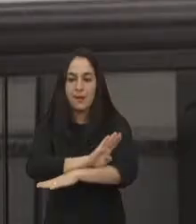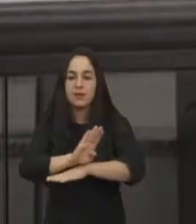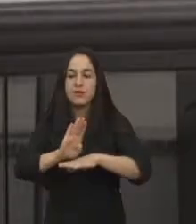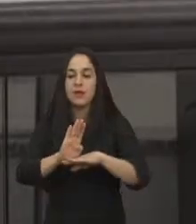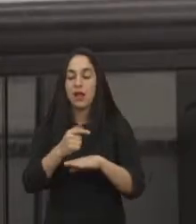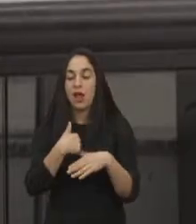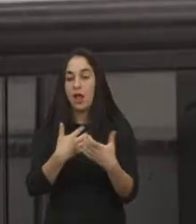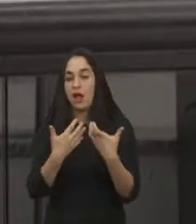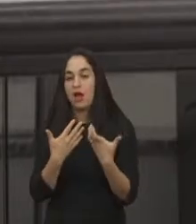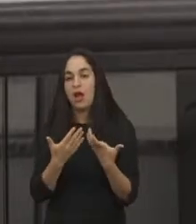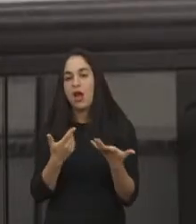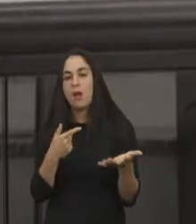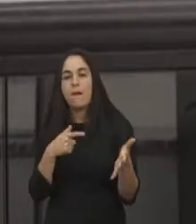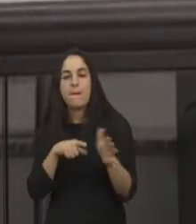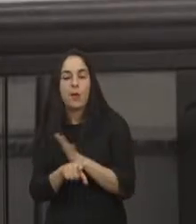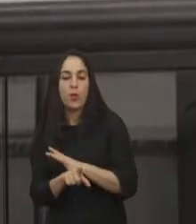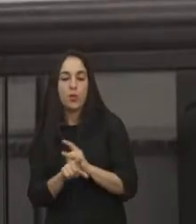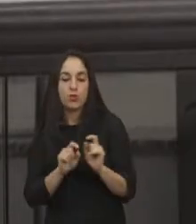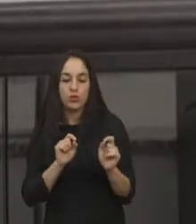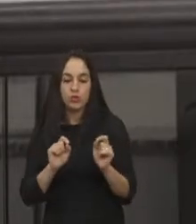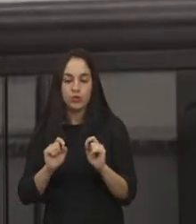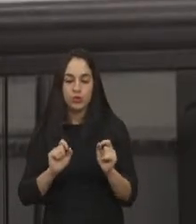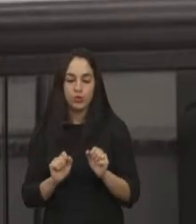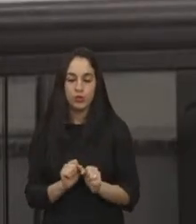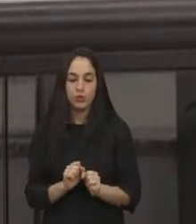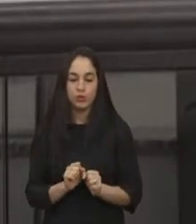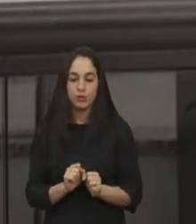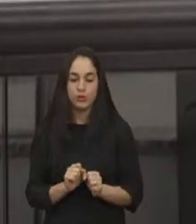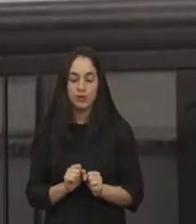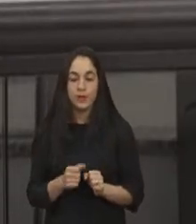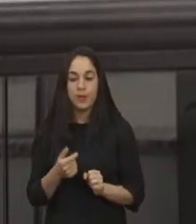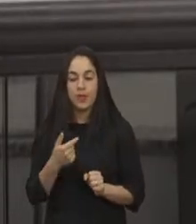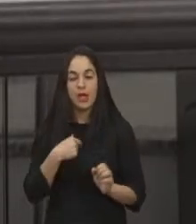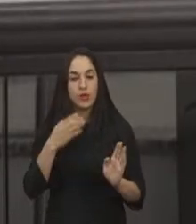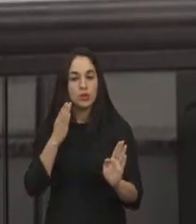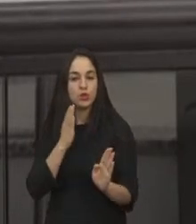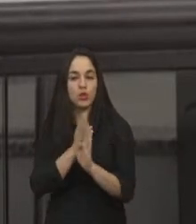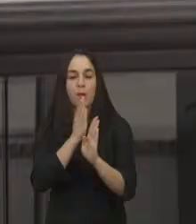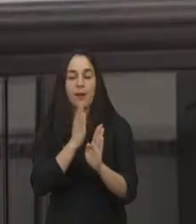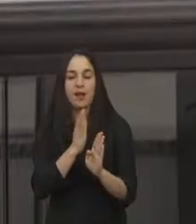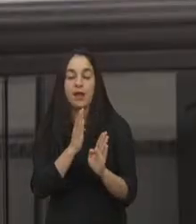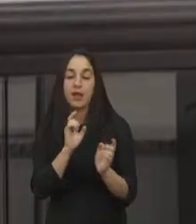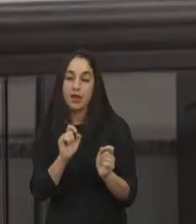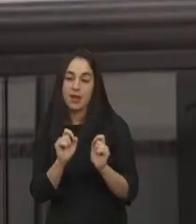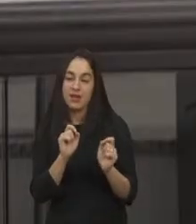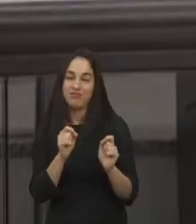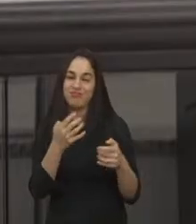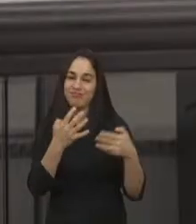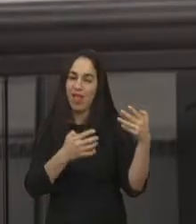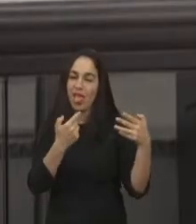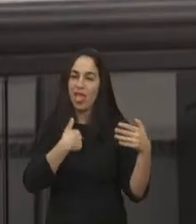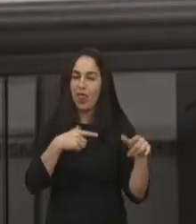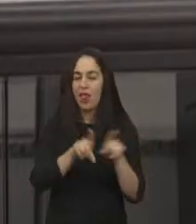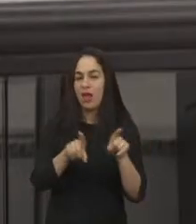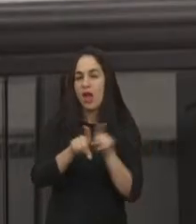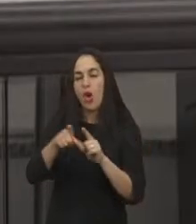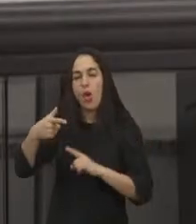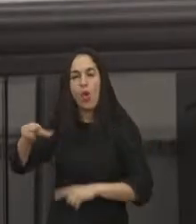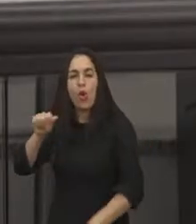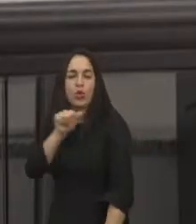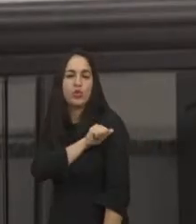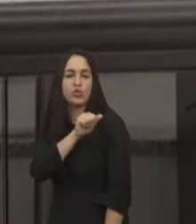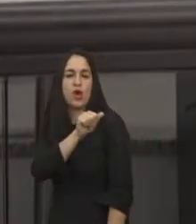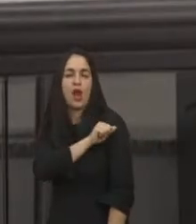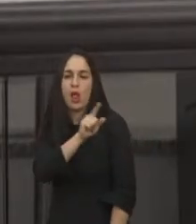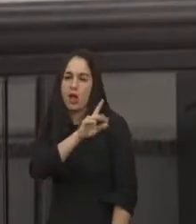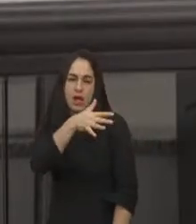trazer uma questão que eu descobri que afetou a mim e a muitos alunos que vêm de fora, não vêm